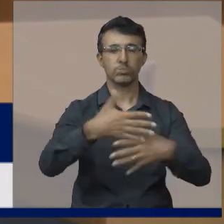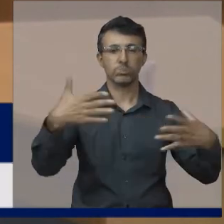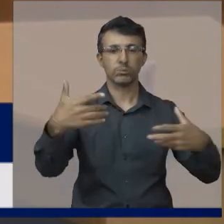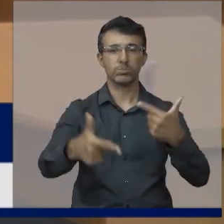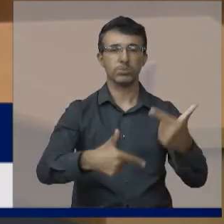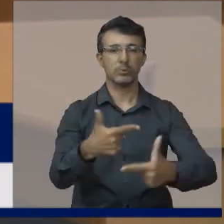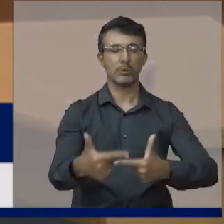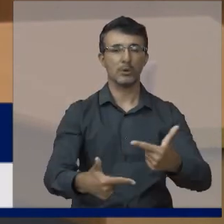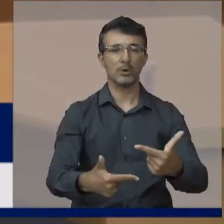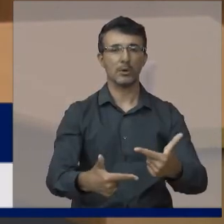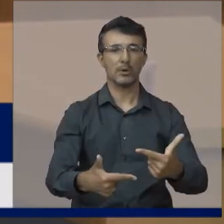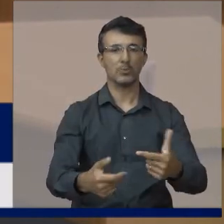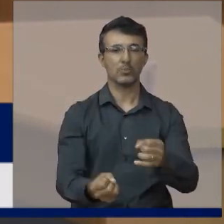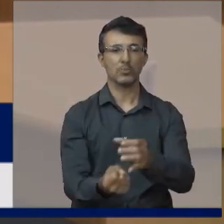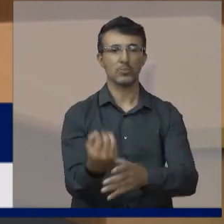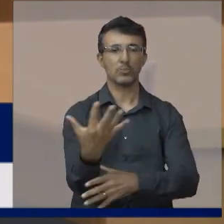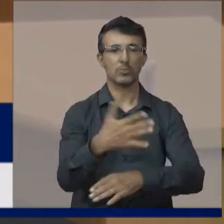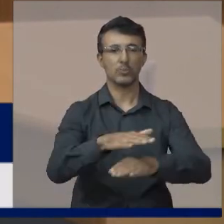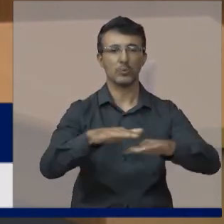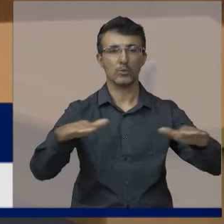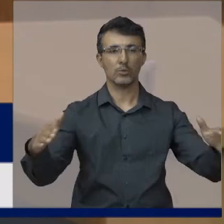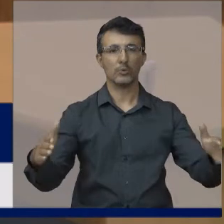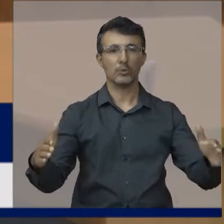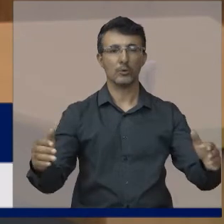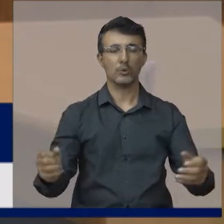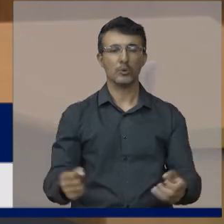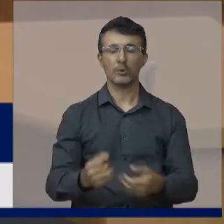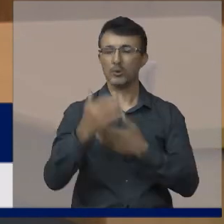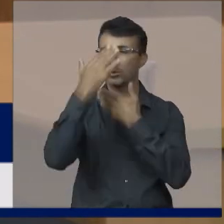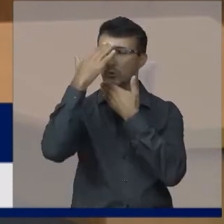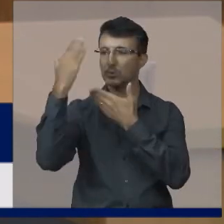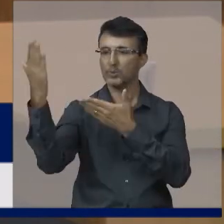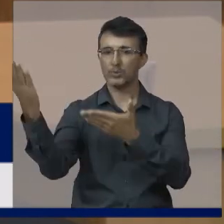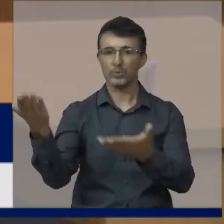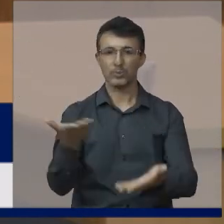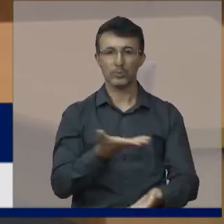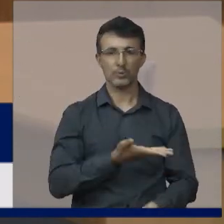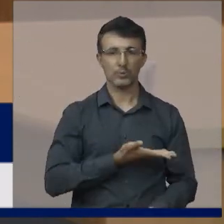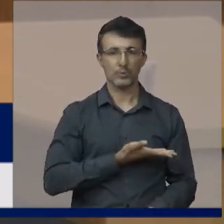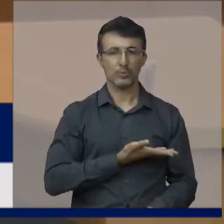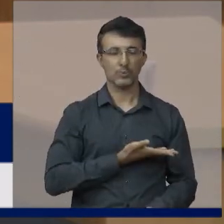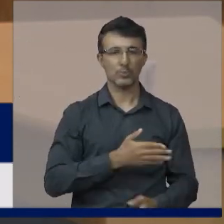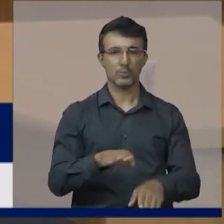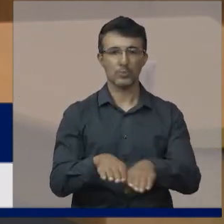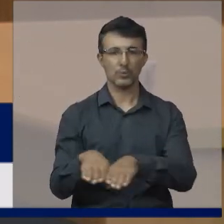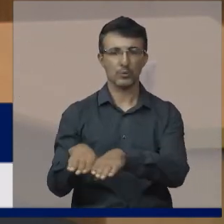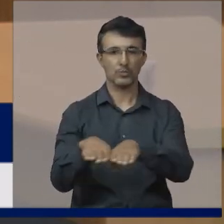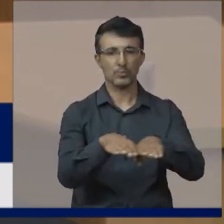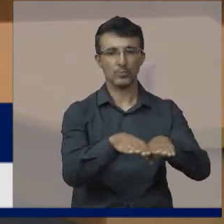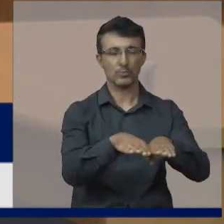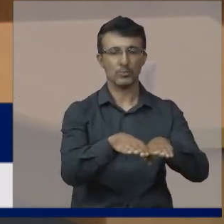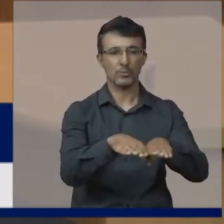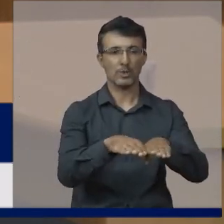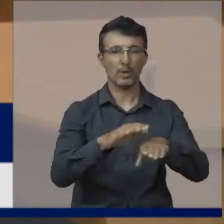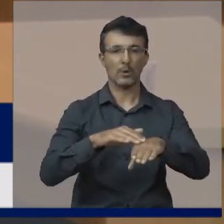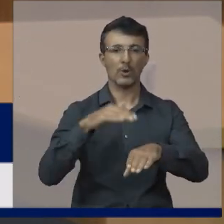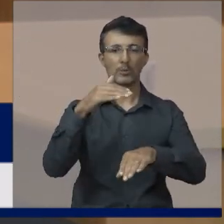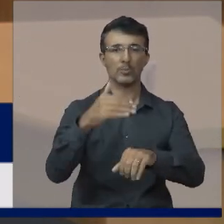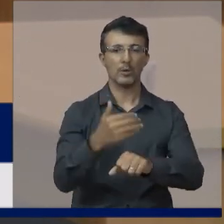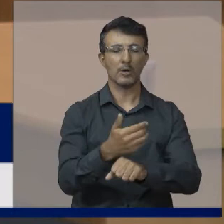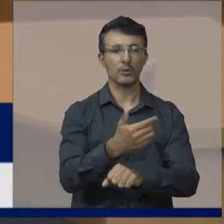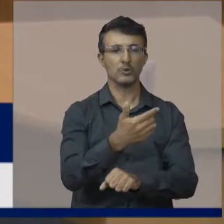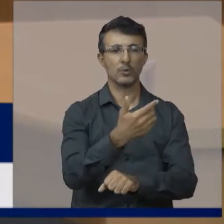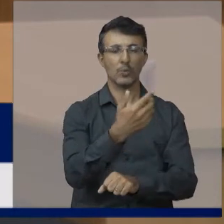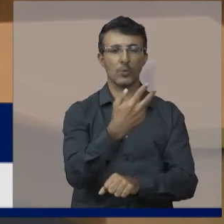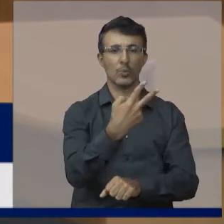honrado e agradecer mais uma vez a todos os nobres pares para mais um biênio participar novamente com o senhor ao